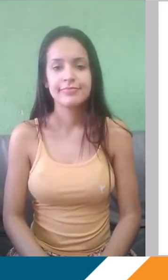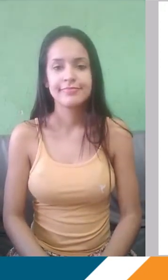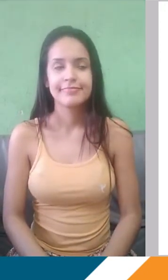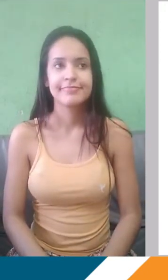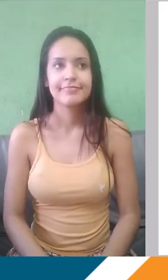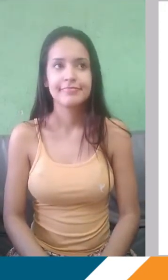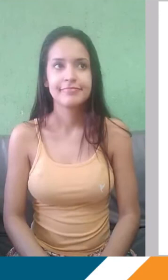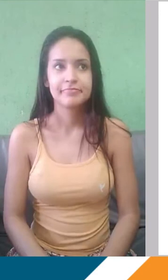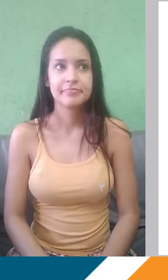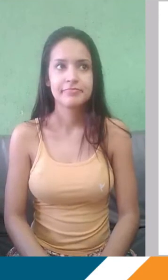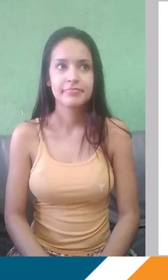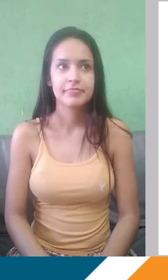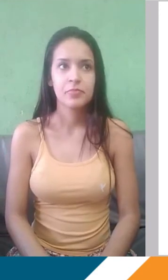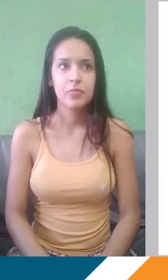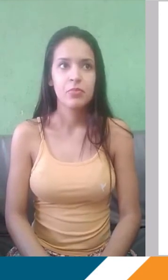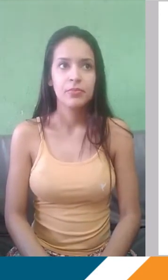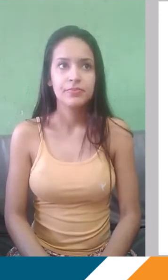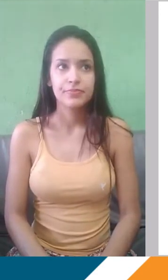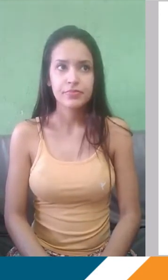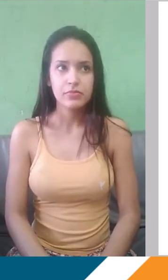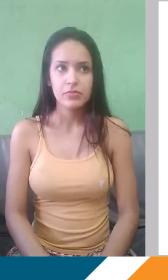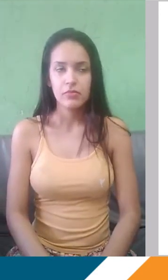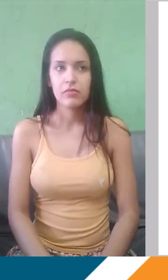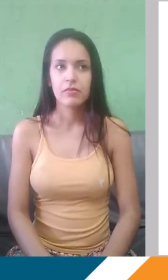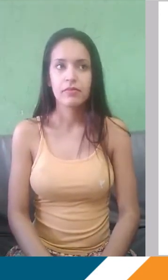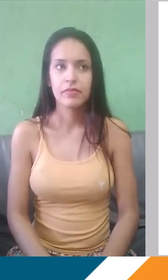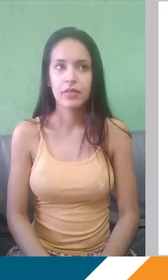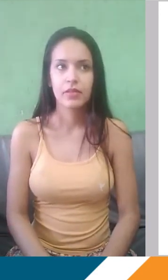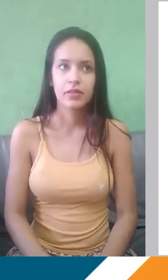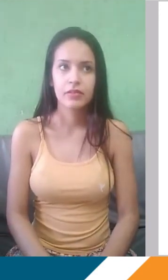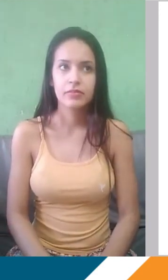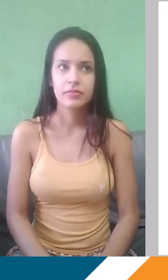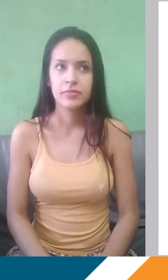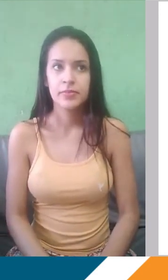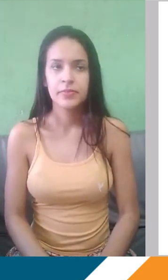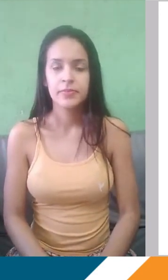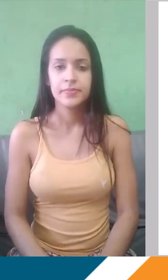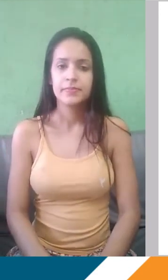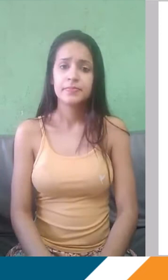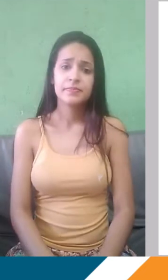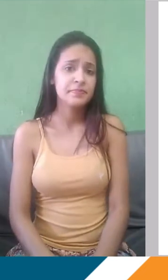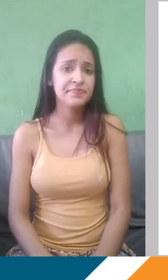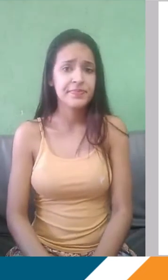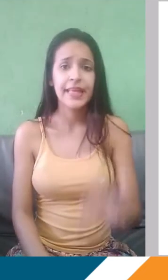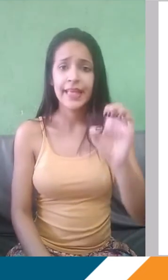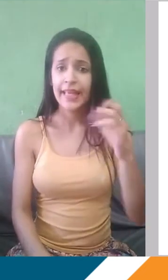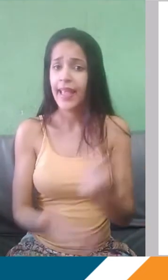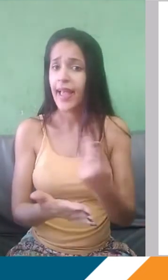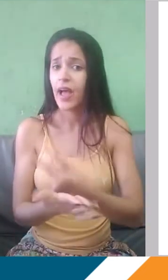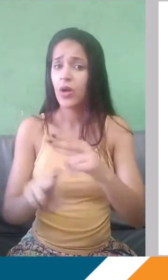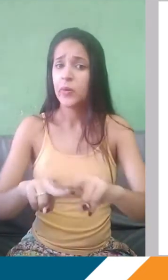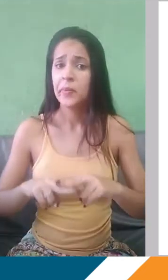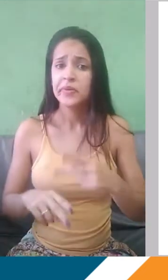da narradora contestar de alguma forma o comportamento elogiado, não conseguimos identificar indignação.